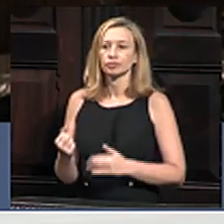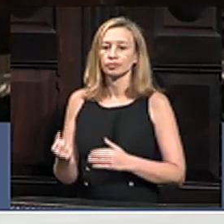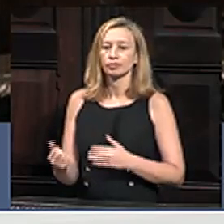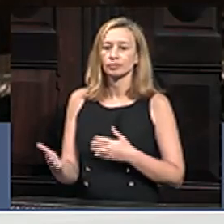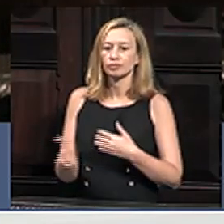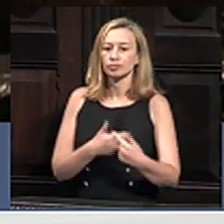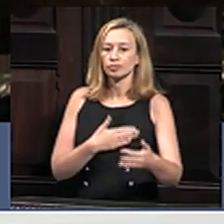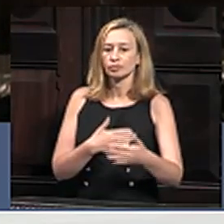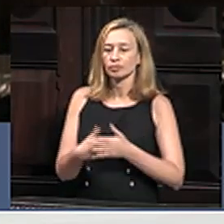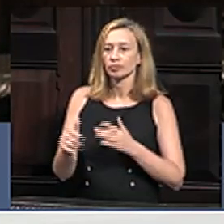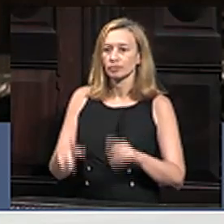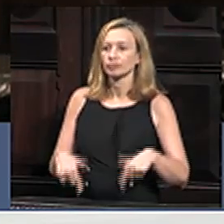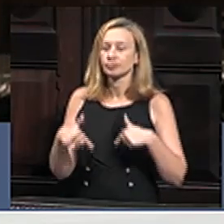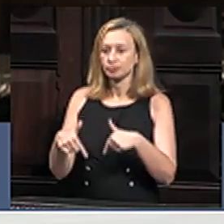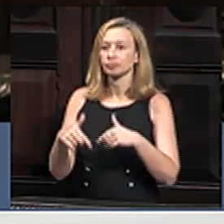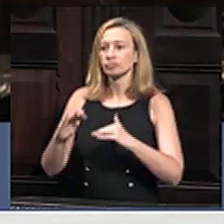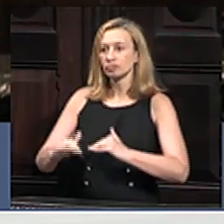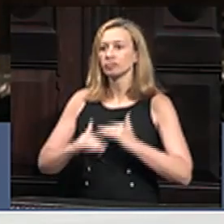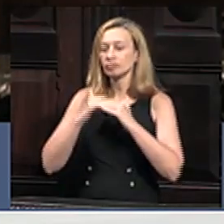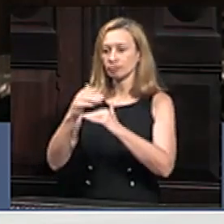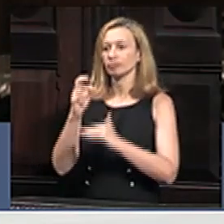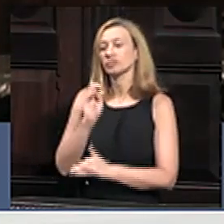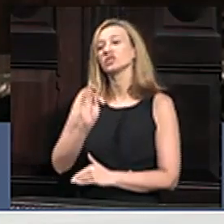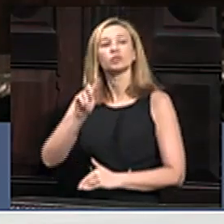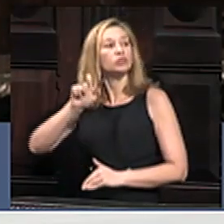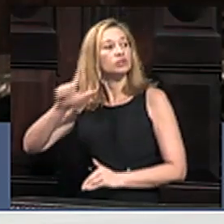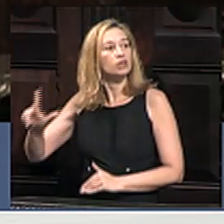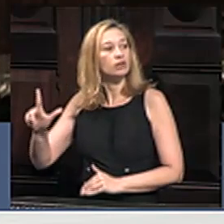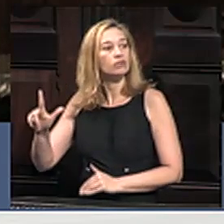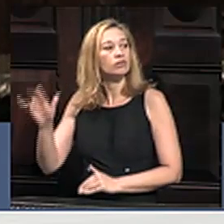Supremo Tribunal Federal aqui no Brasil